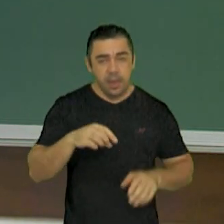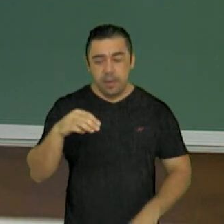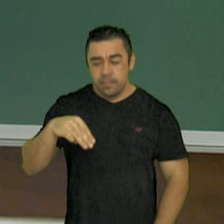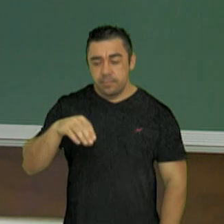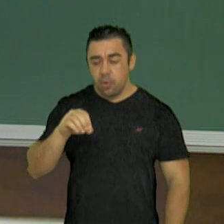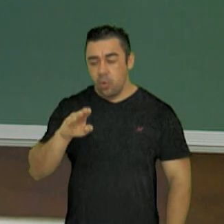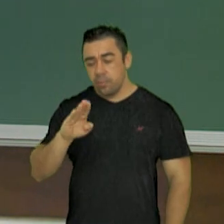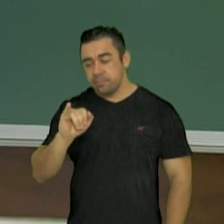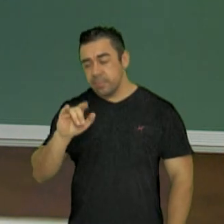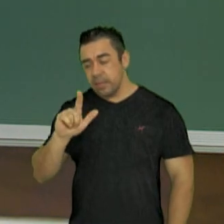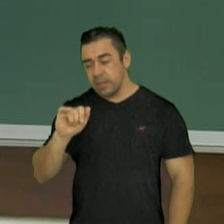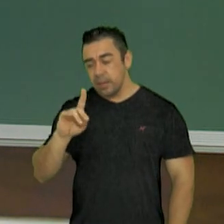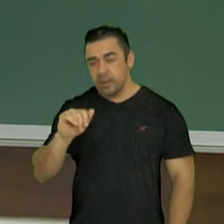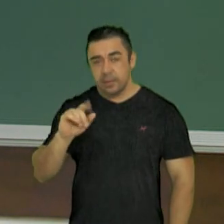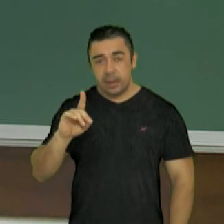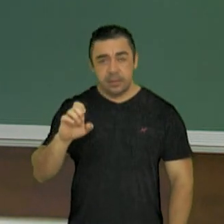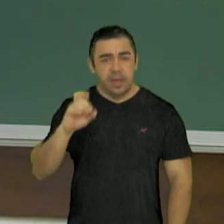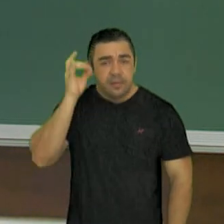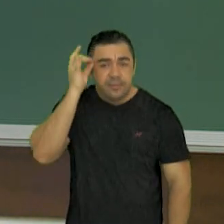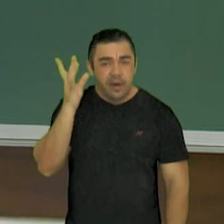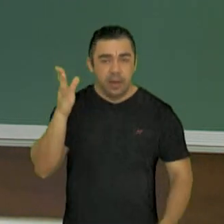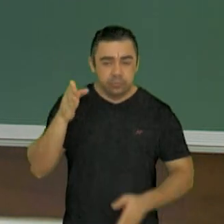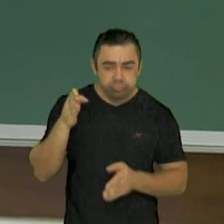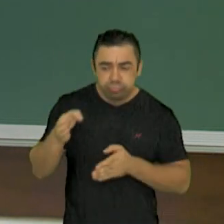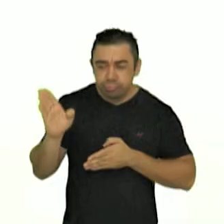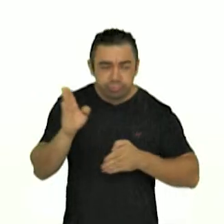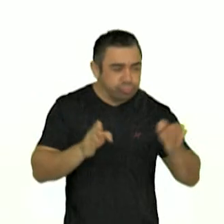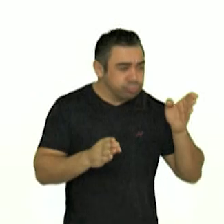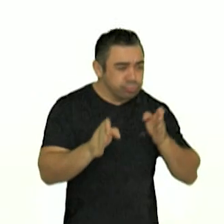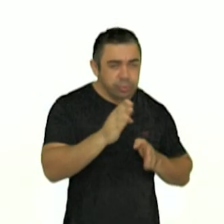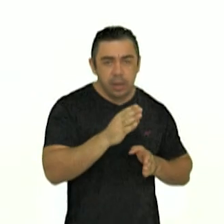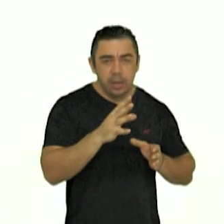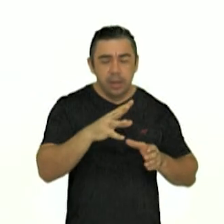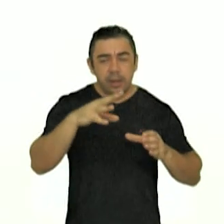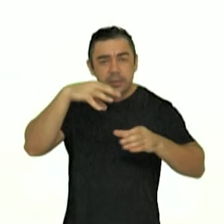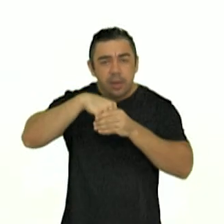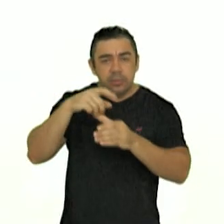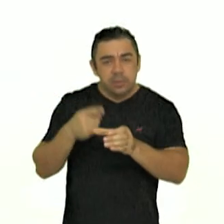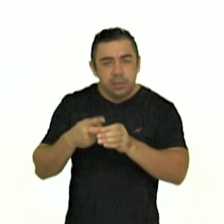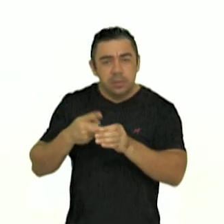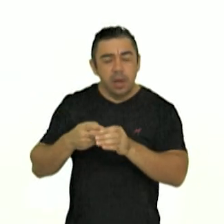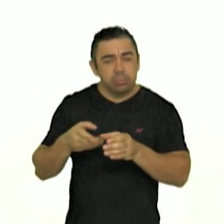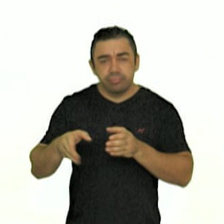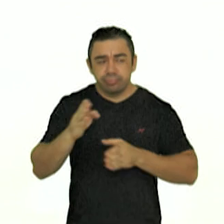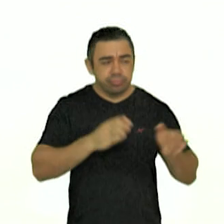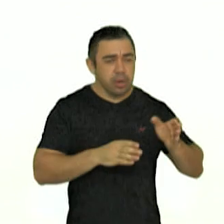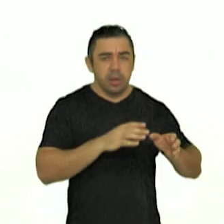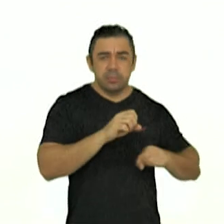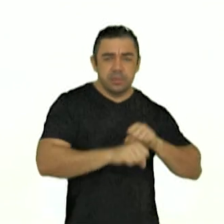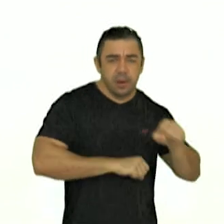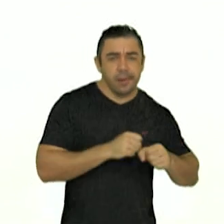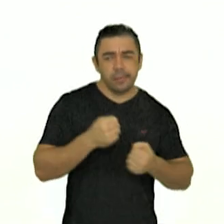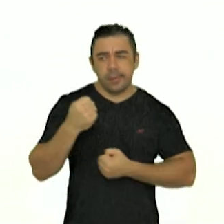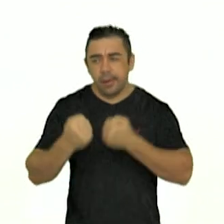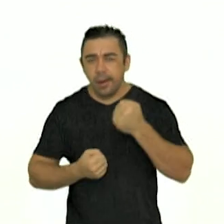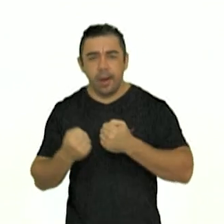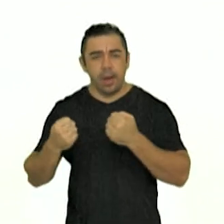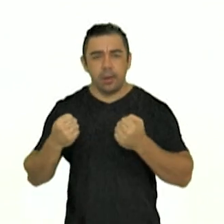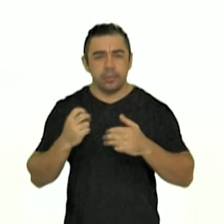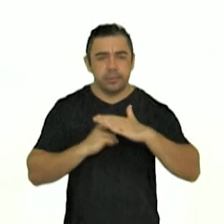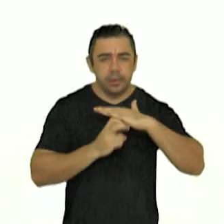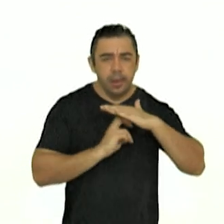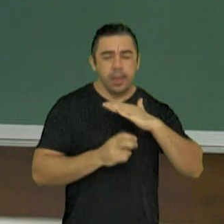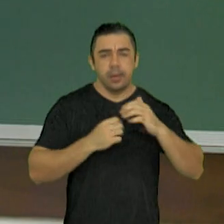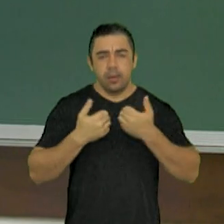mobilidade é como ocorre a movimentação das pessoas nas cidades usando os modais de transporte aí, né? Temos nas cidades o